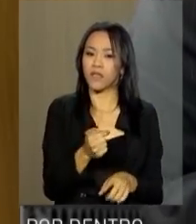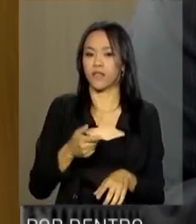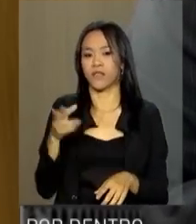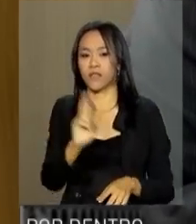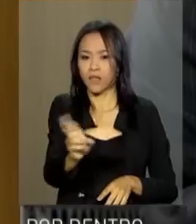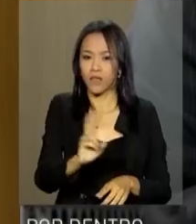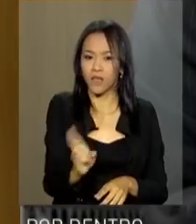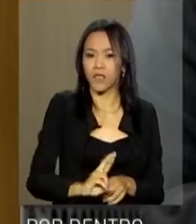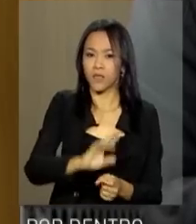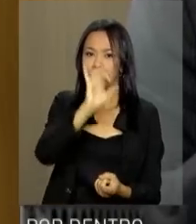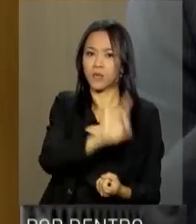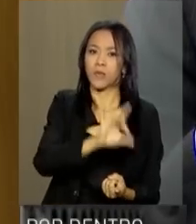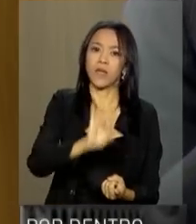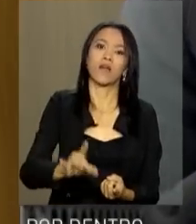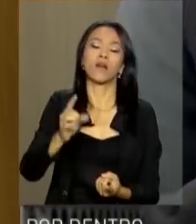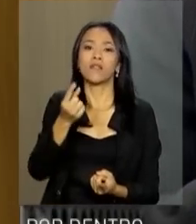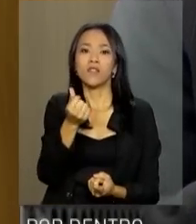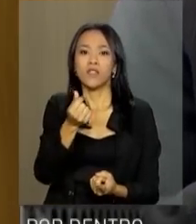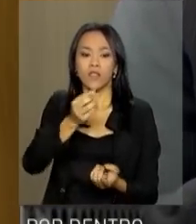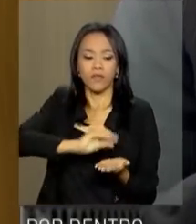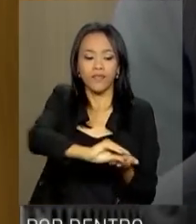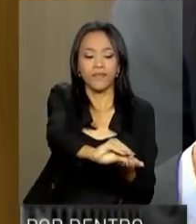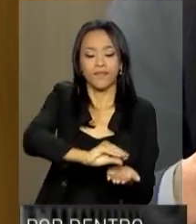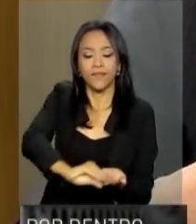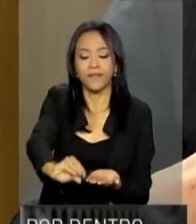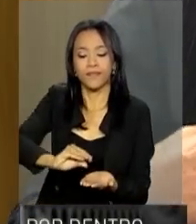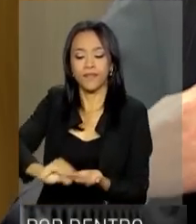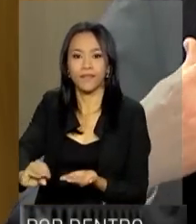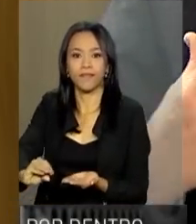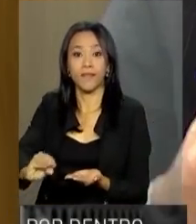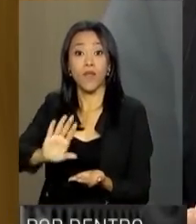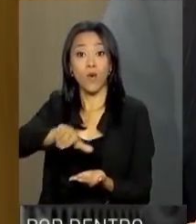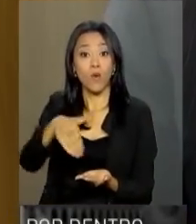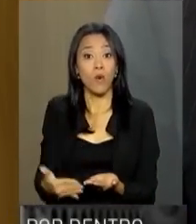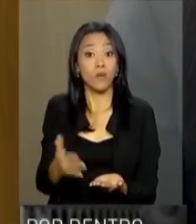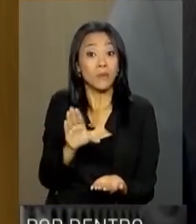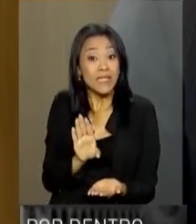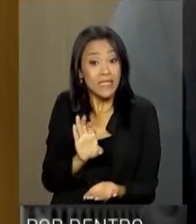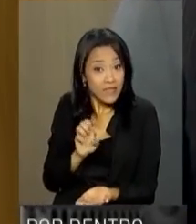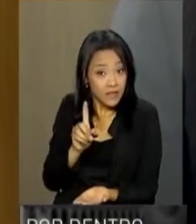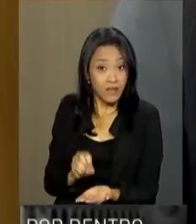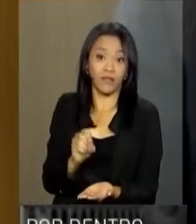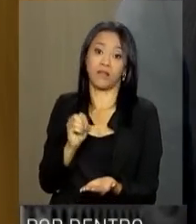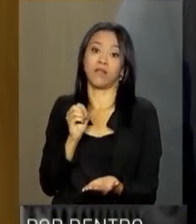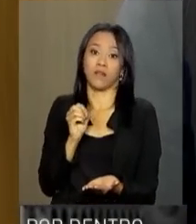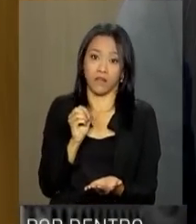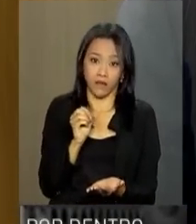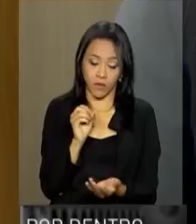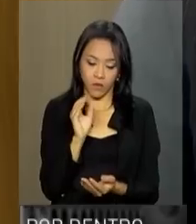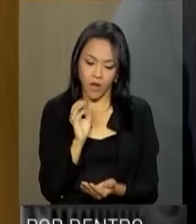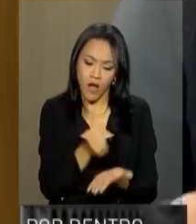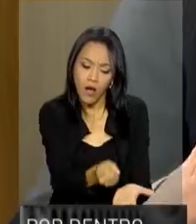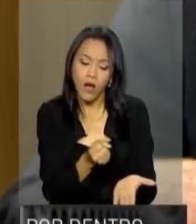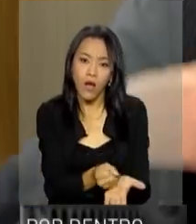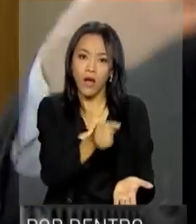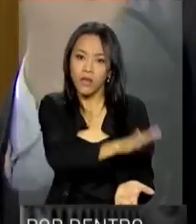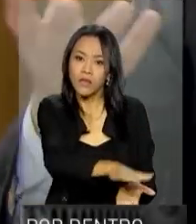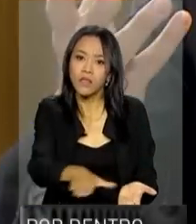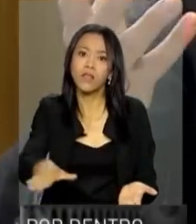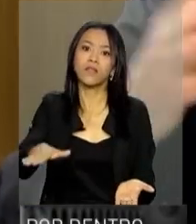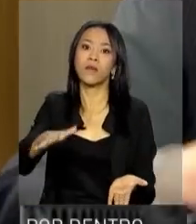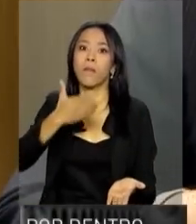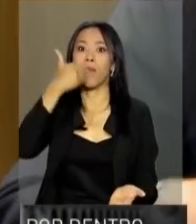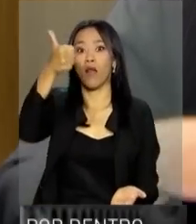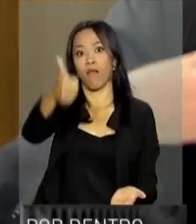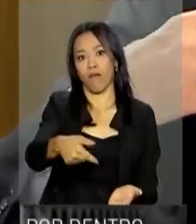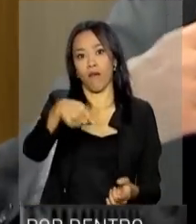real investido então não existe significa o seguinte quanto mais cedo se investe no desenvolvimento humano melhor o resultado